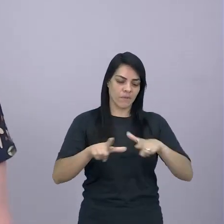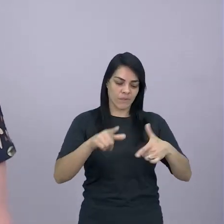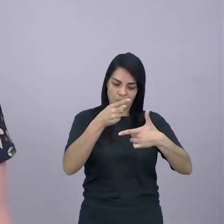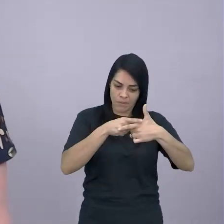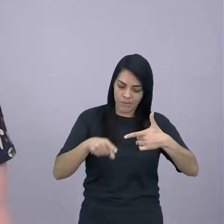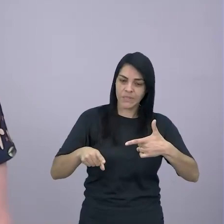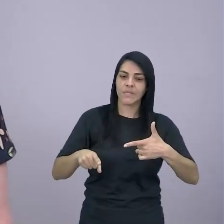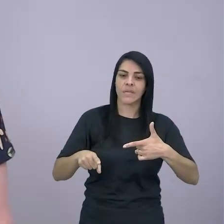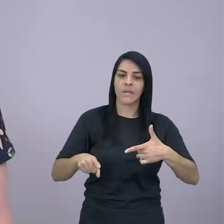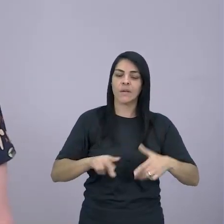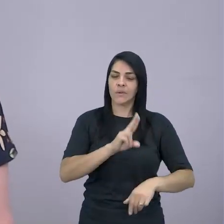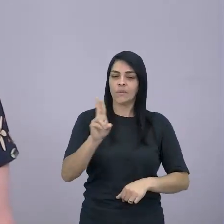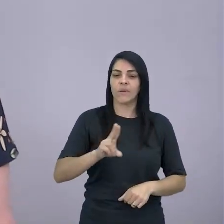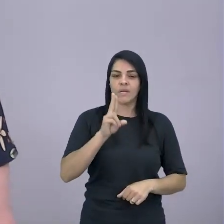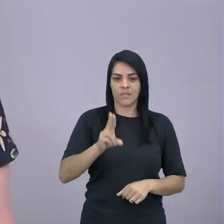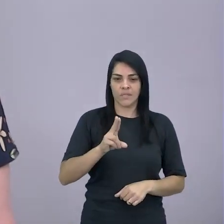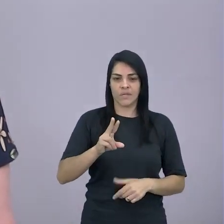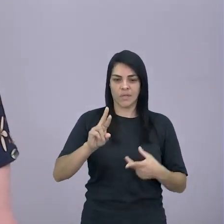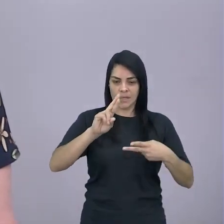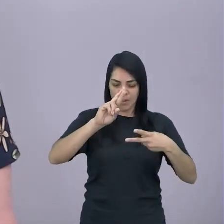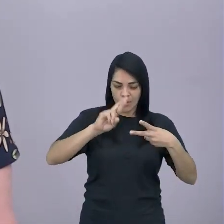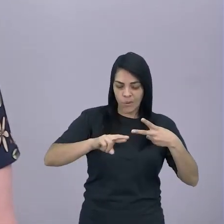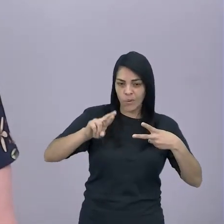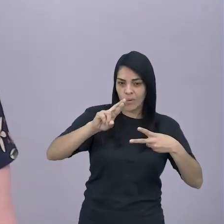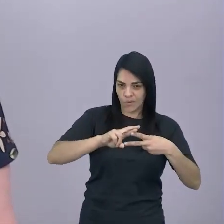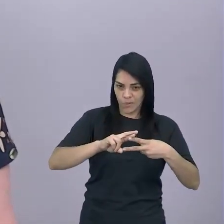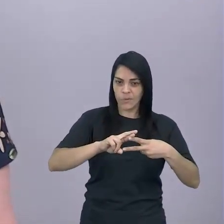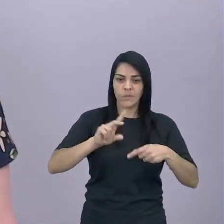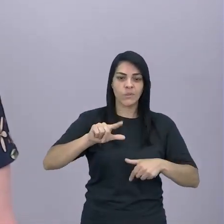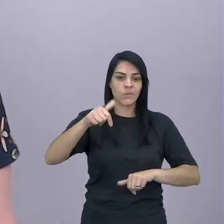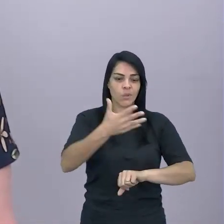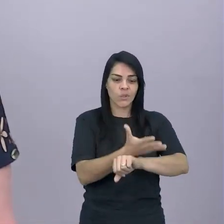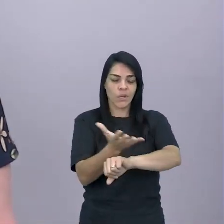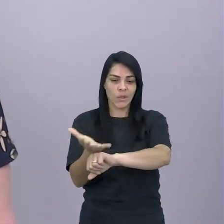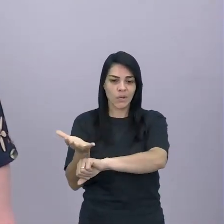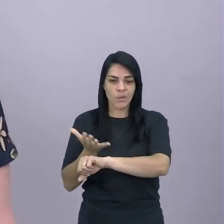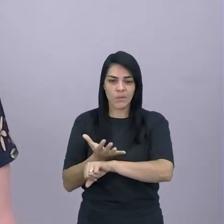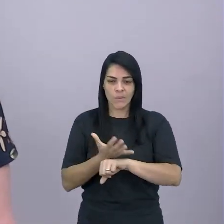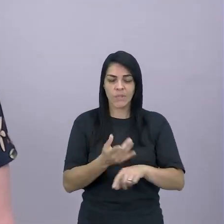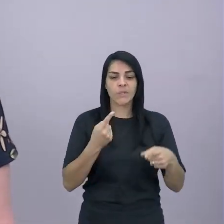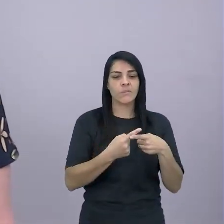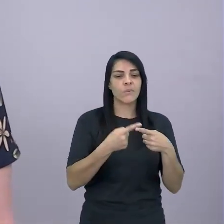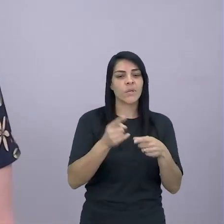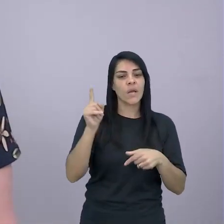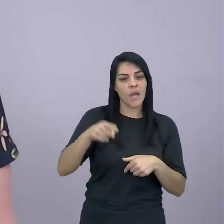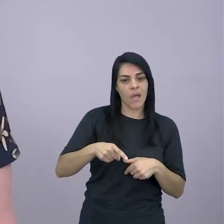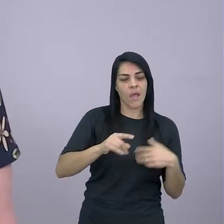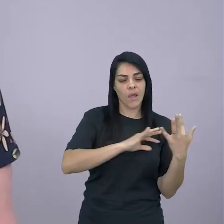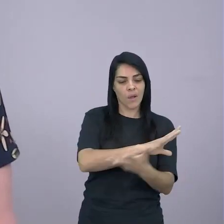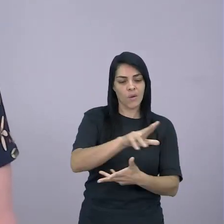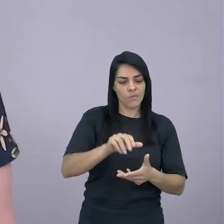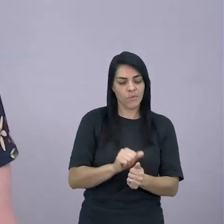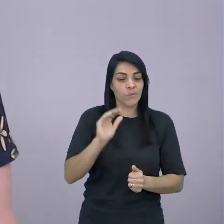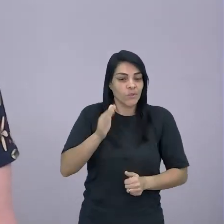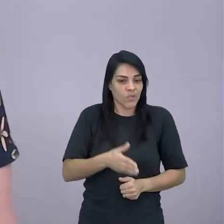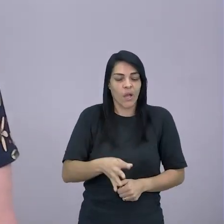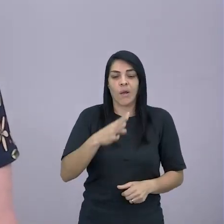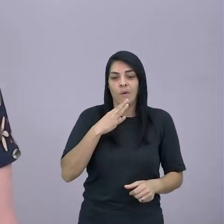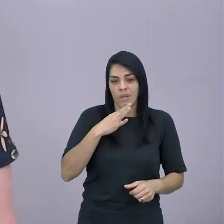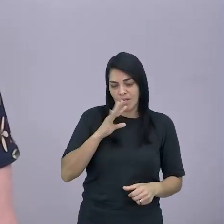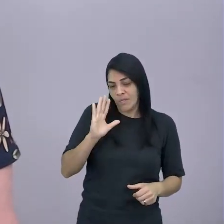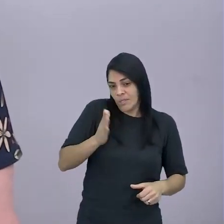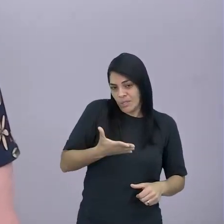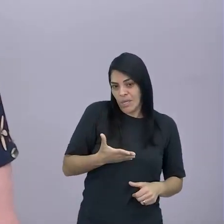multiplicação. A gente vai utilizando os recursos dos outros componentes, porque é o universo que eles já conhecem, é o universo que